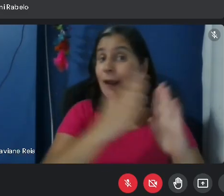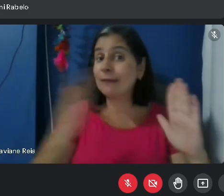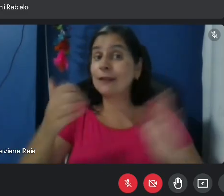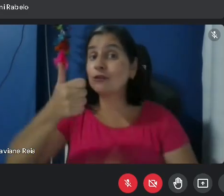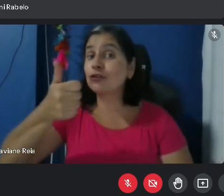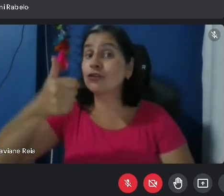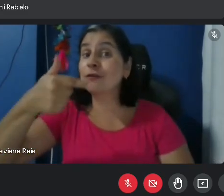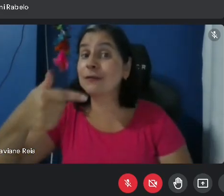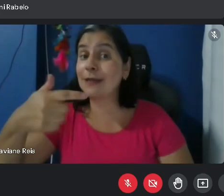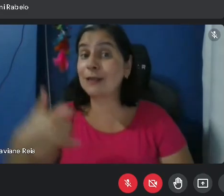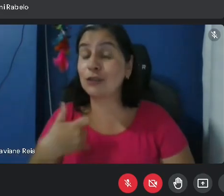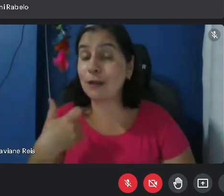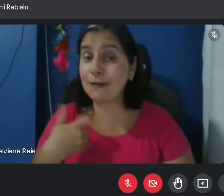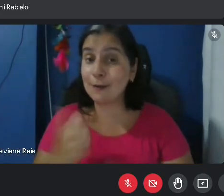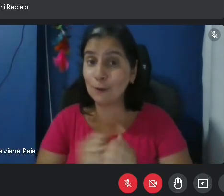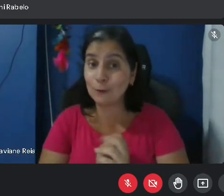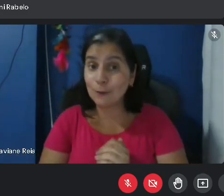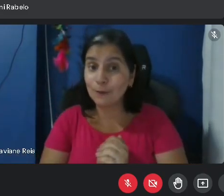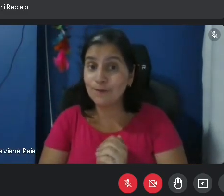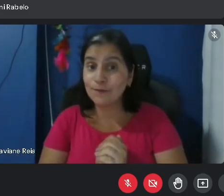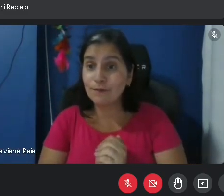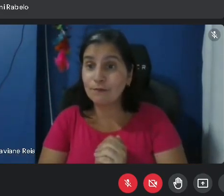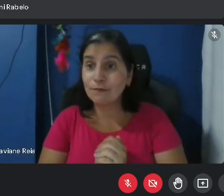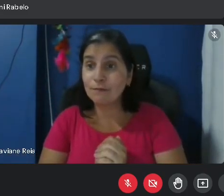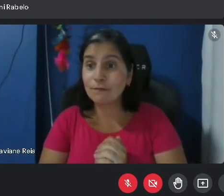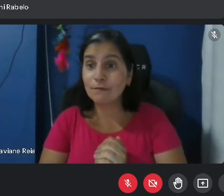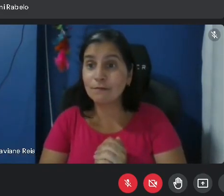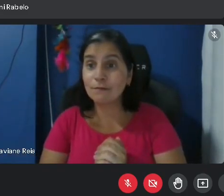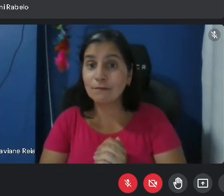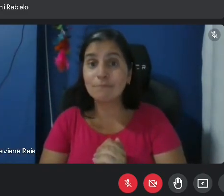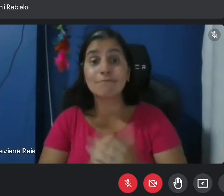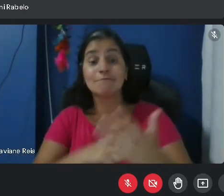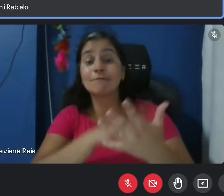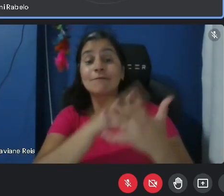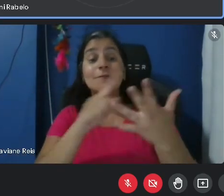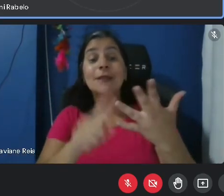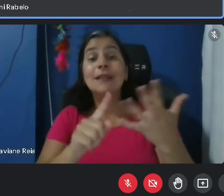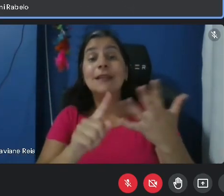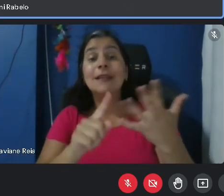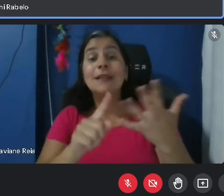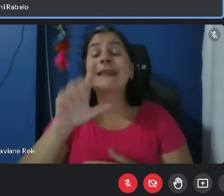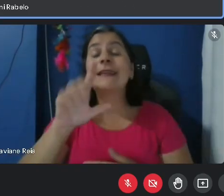na idade a partir de 0 até 12 anos.